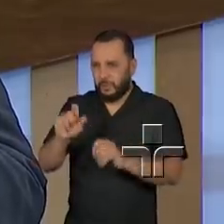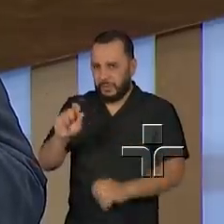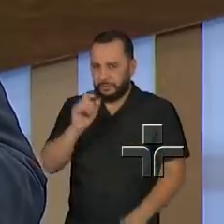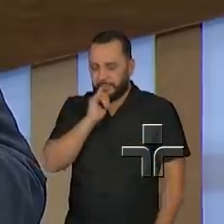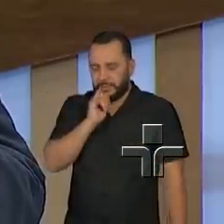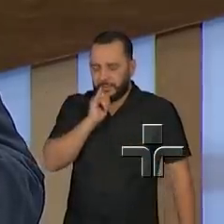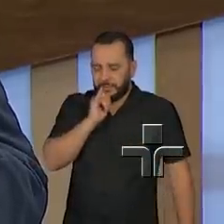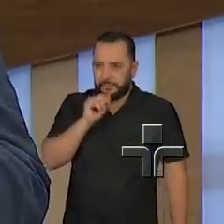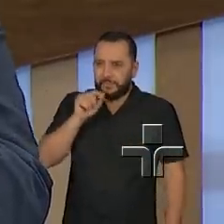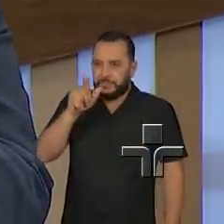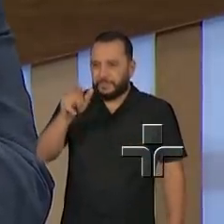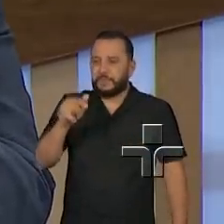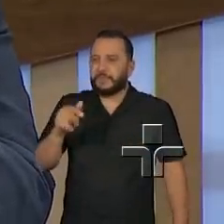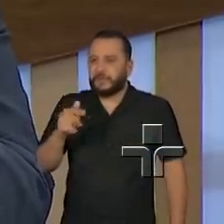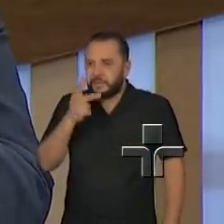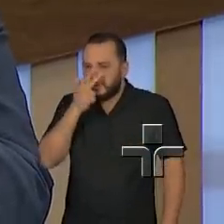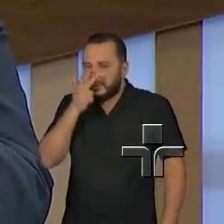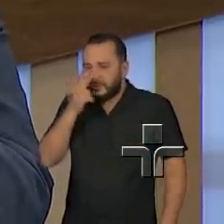esse culto quase